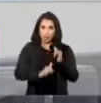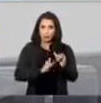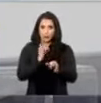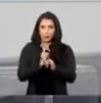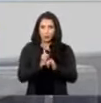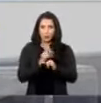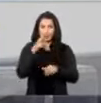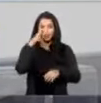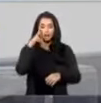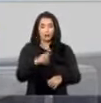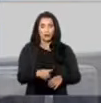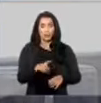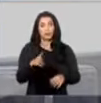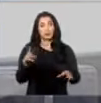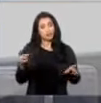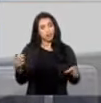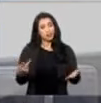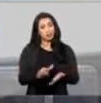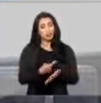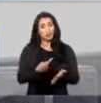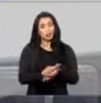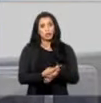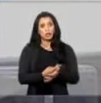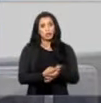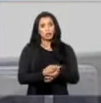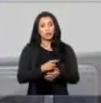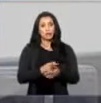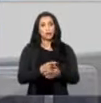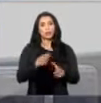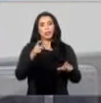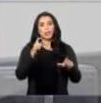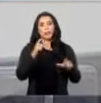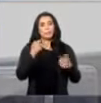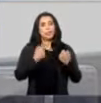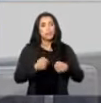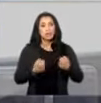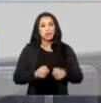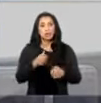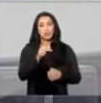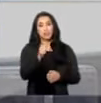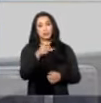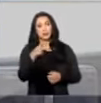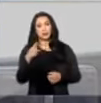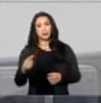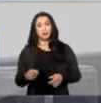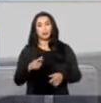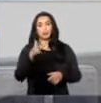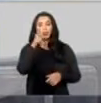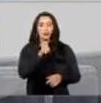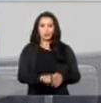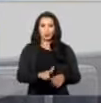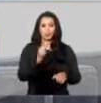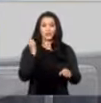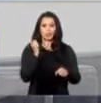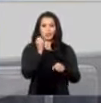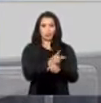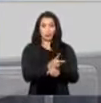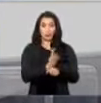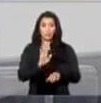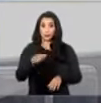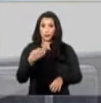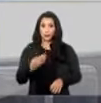produzem para que seja visto lá, e não porque dependem desse aplicativo para conseguir um determinado emprego. Então, dessa forma, eu